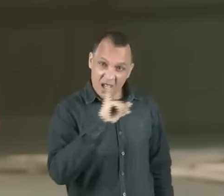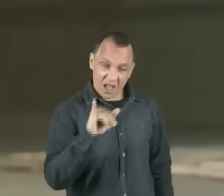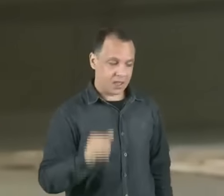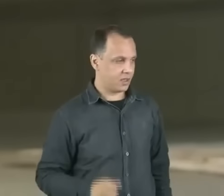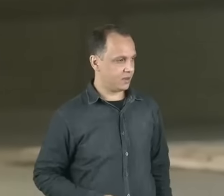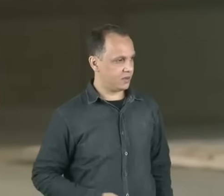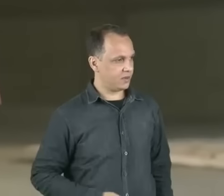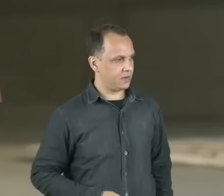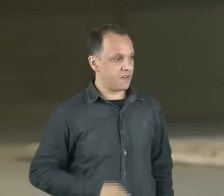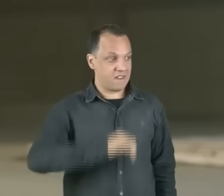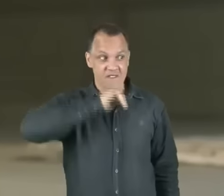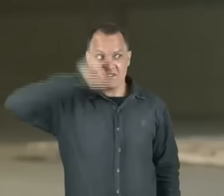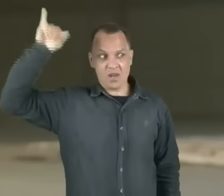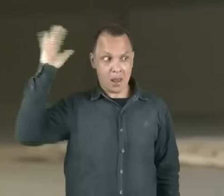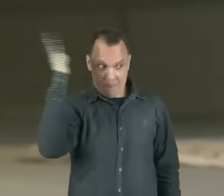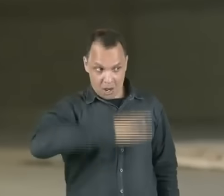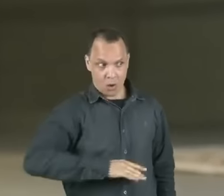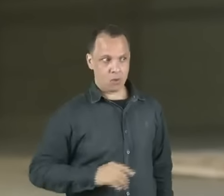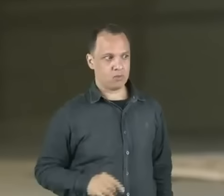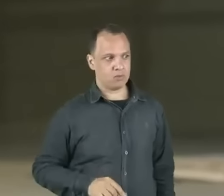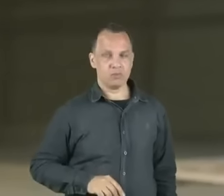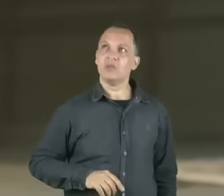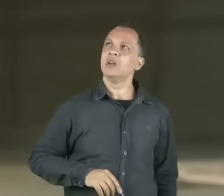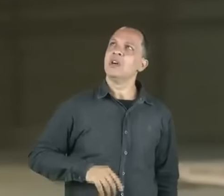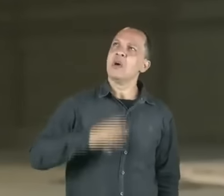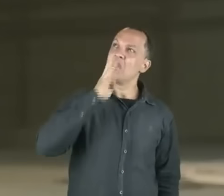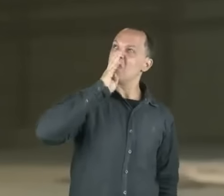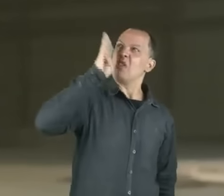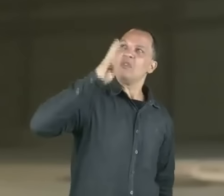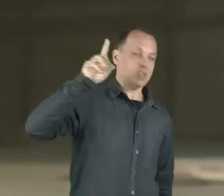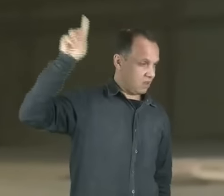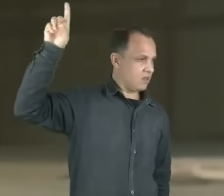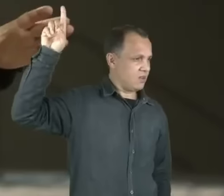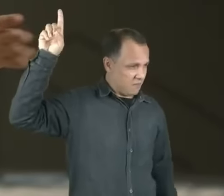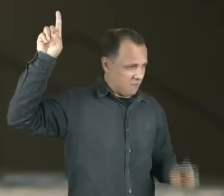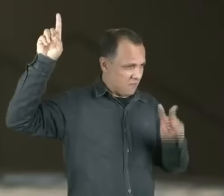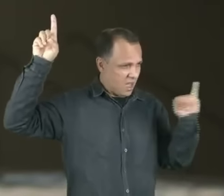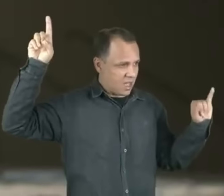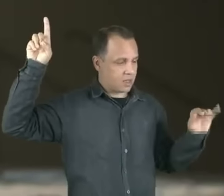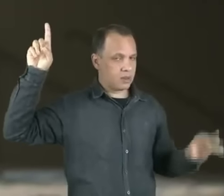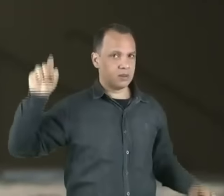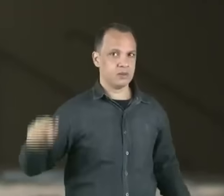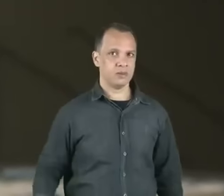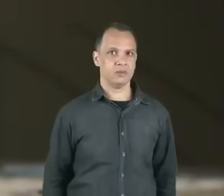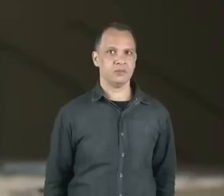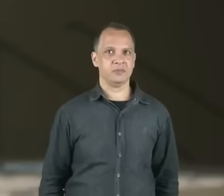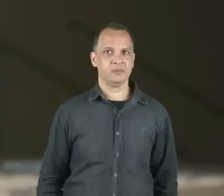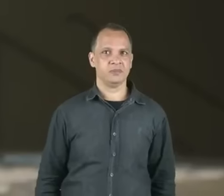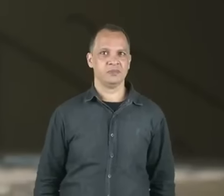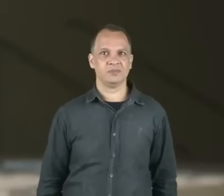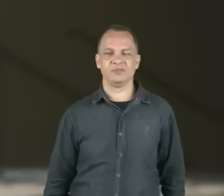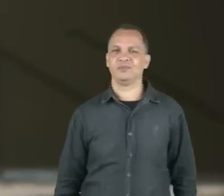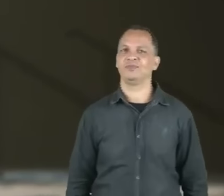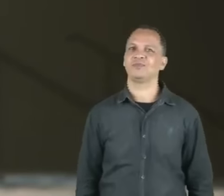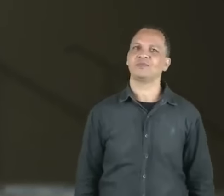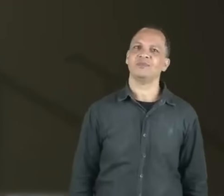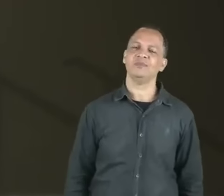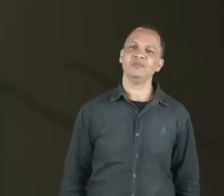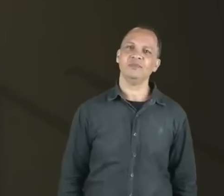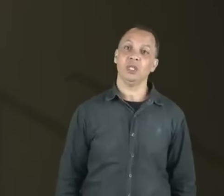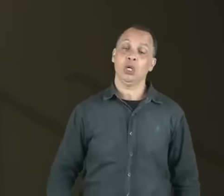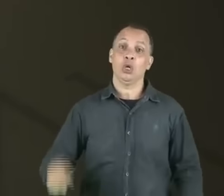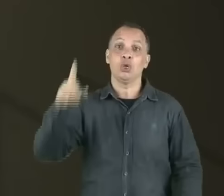mal hoje é o dia quando tudo desaparece inclusive Deus